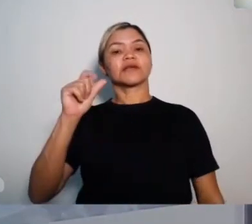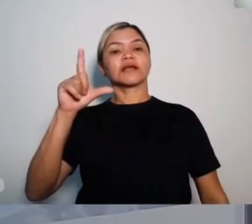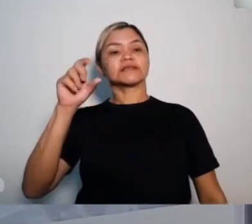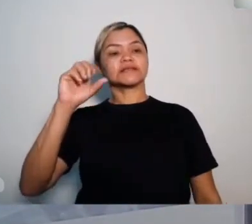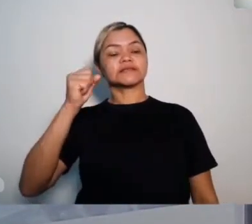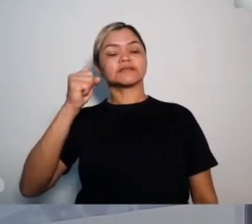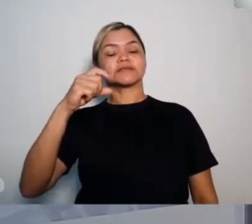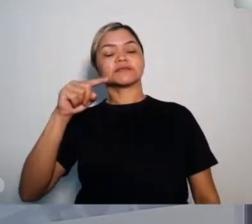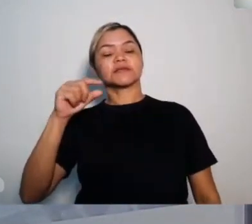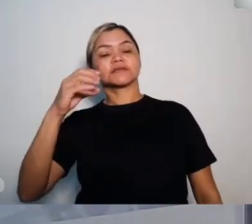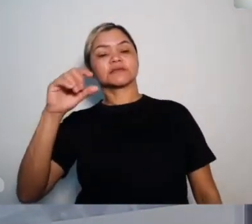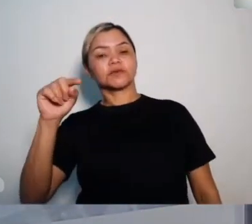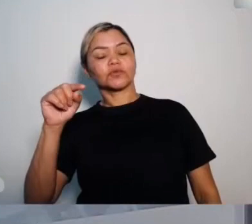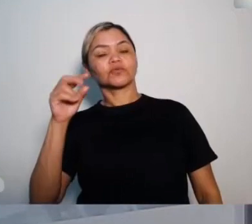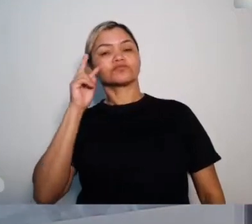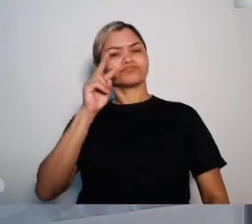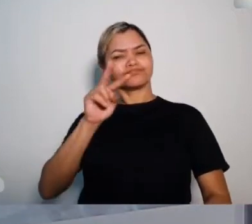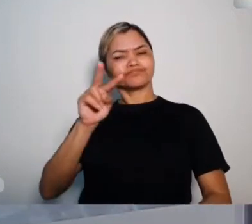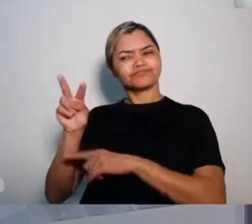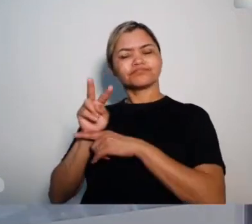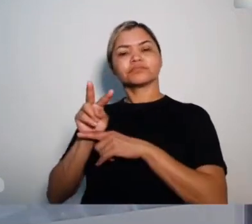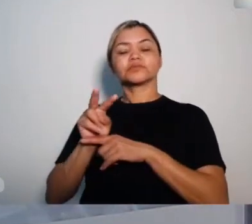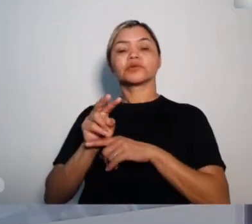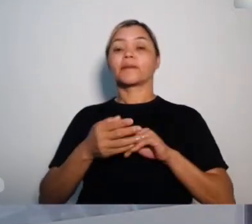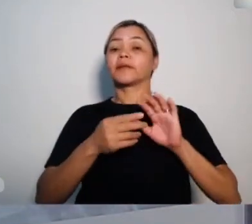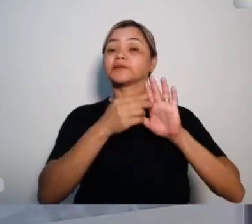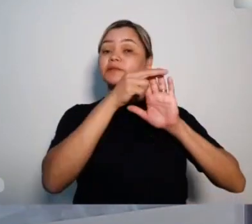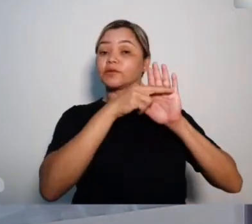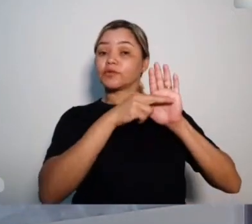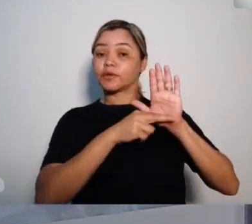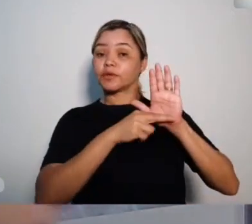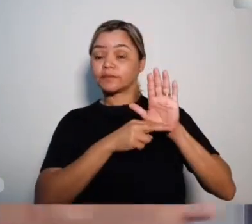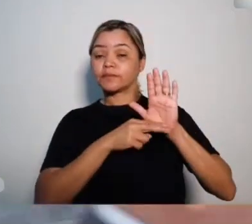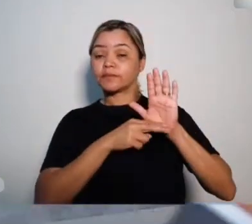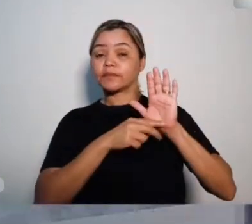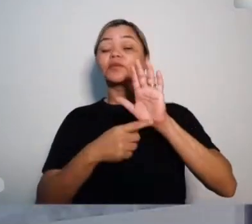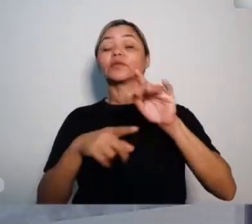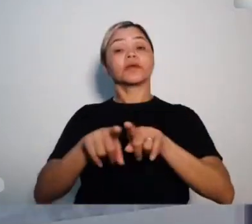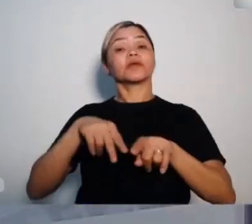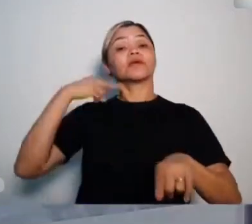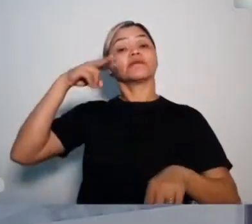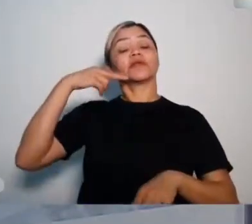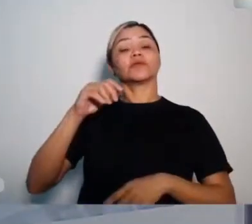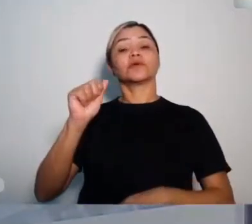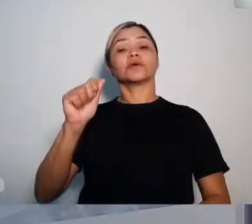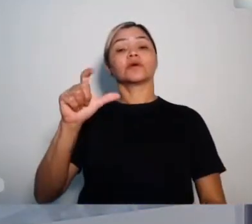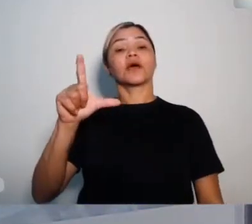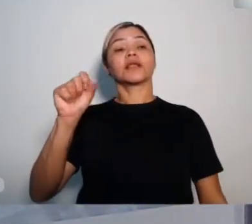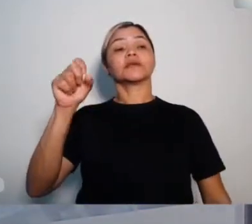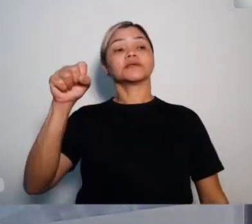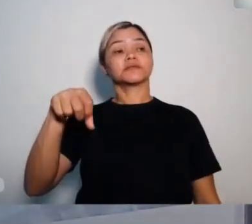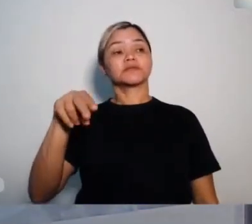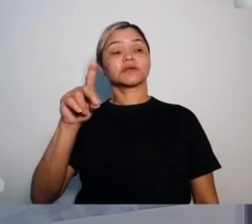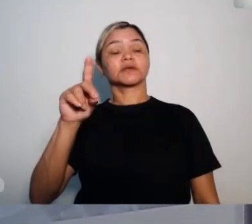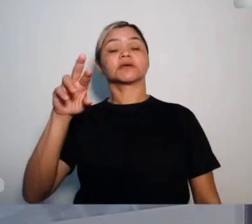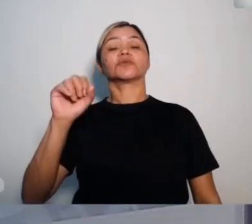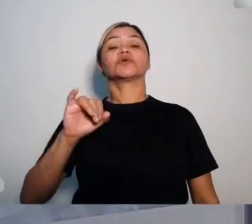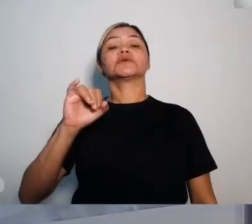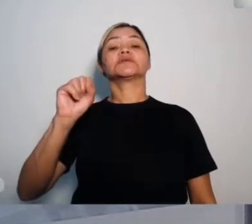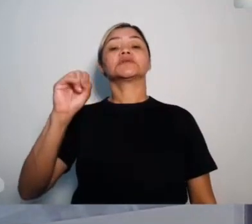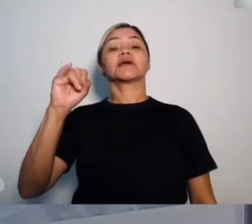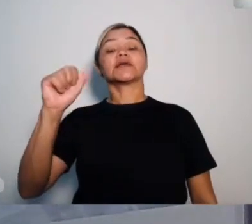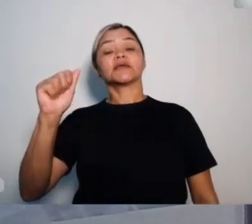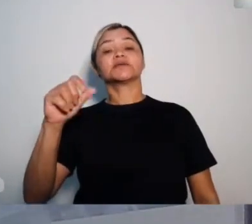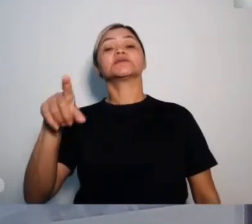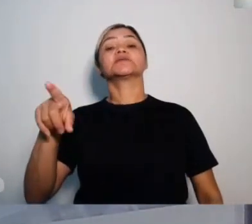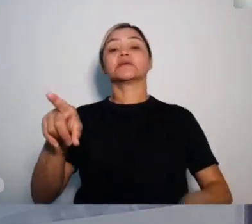um requerimento, porque também a vereadora Alessandra e o vereador Isaías Colino também já apresentou esse